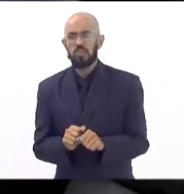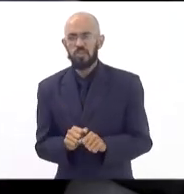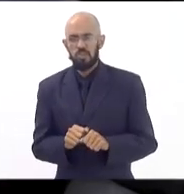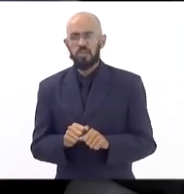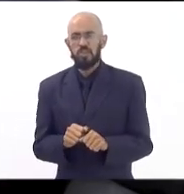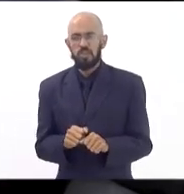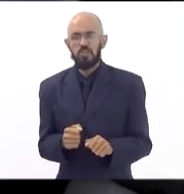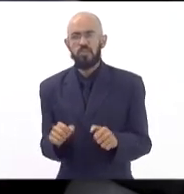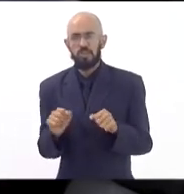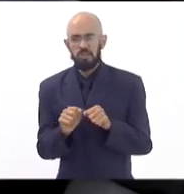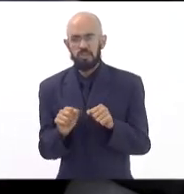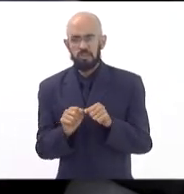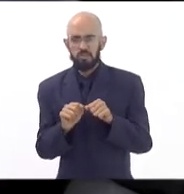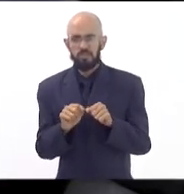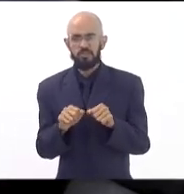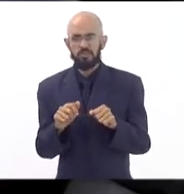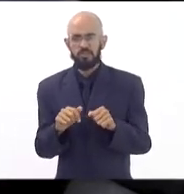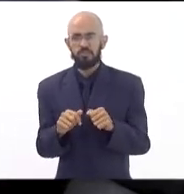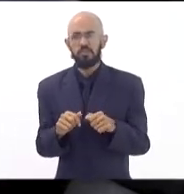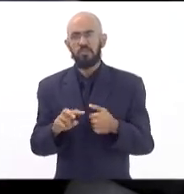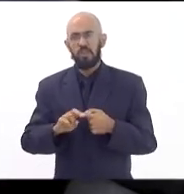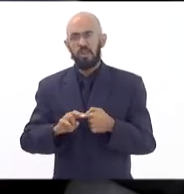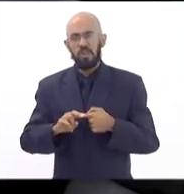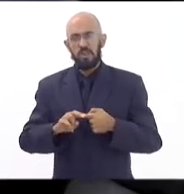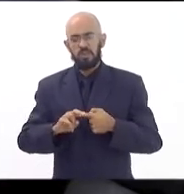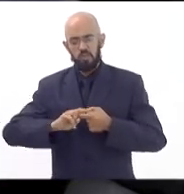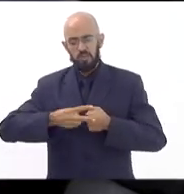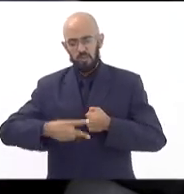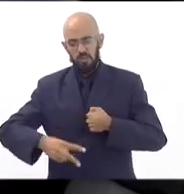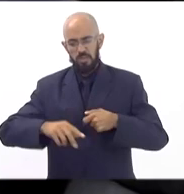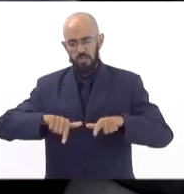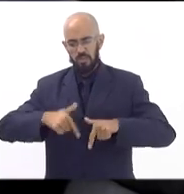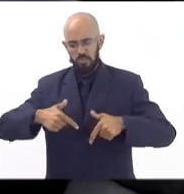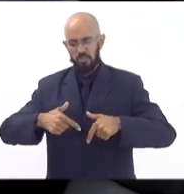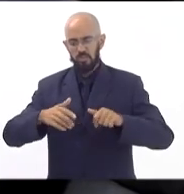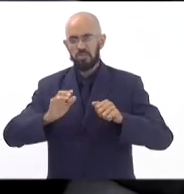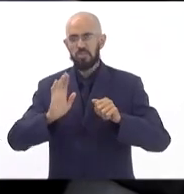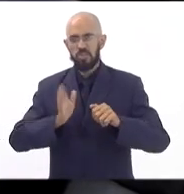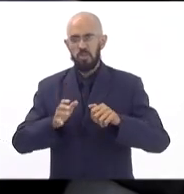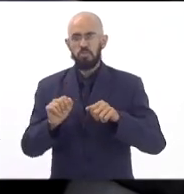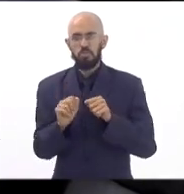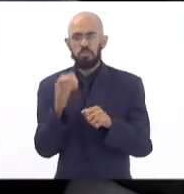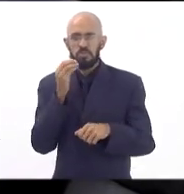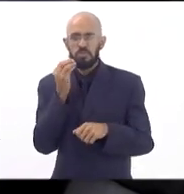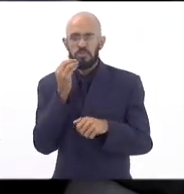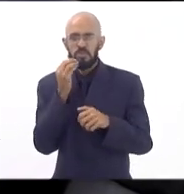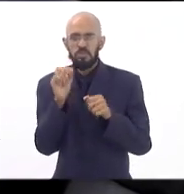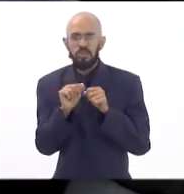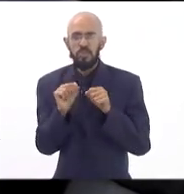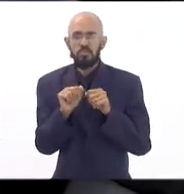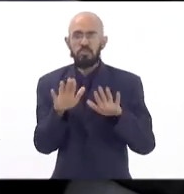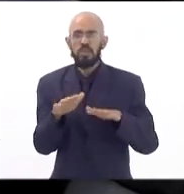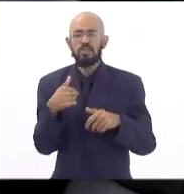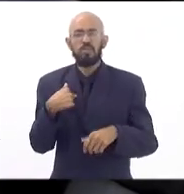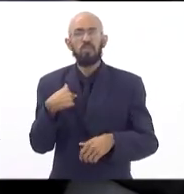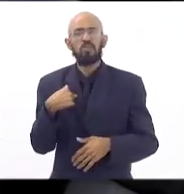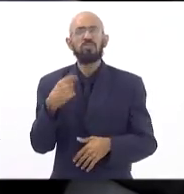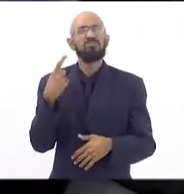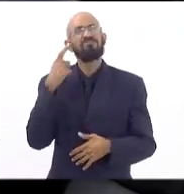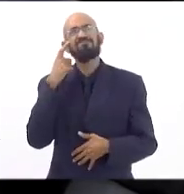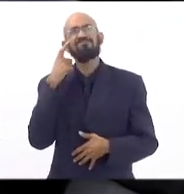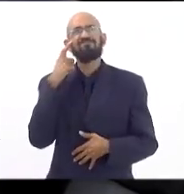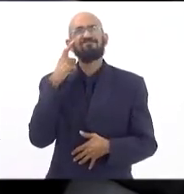os resultados dessas ações que já deveriam ter sido implementado a gente mas eu eu assim tipo